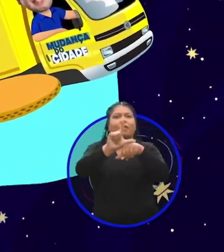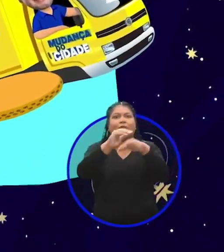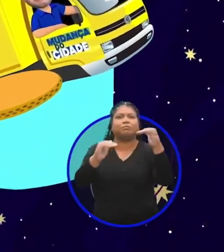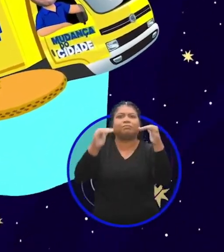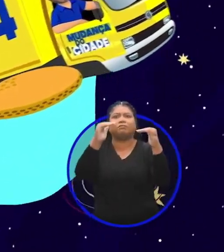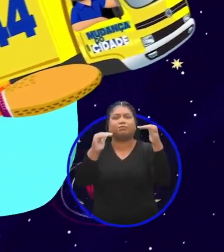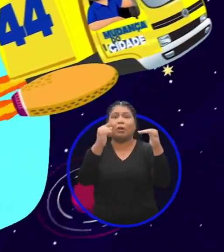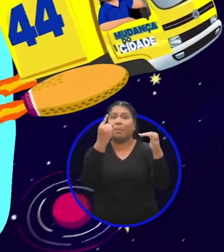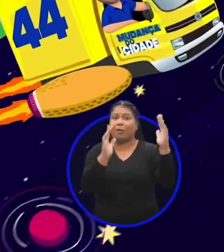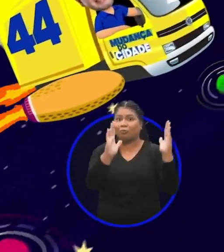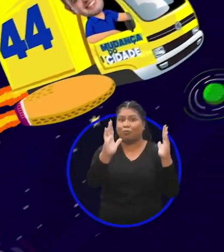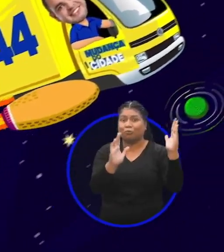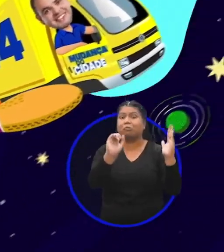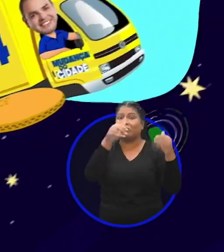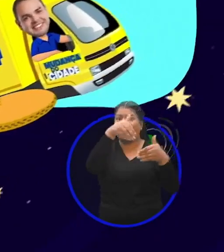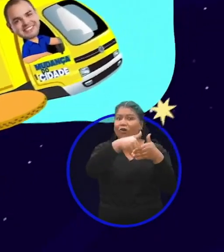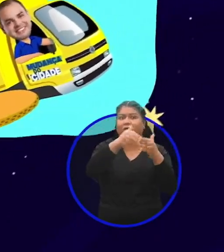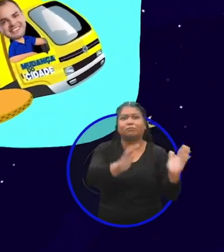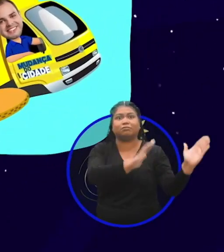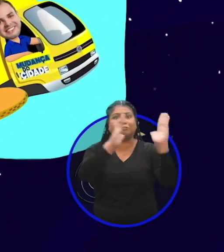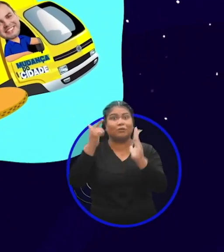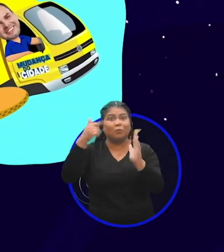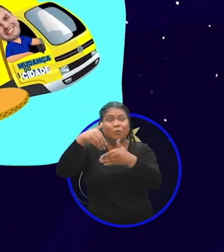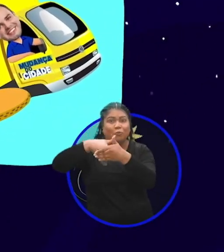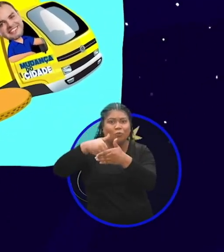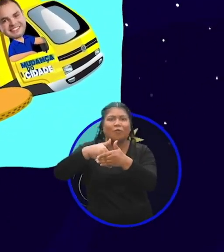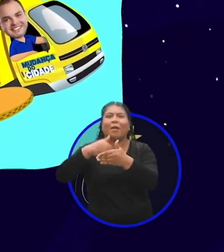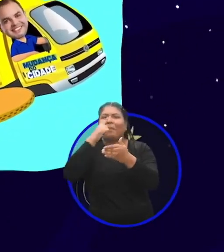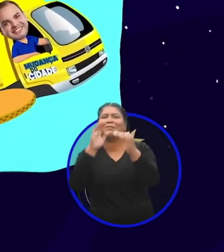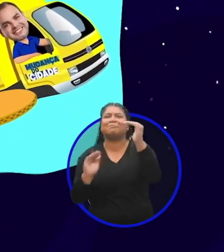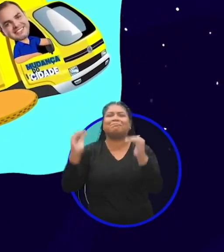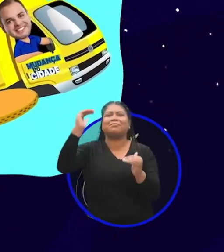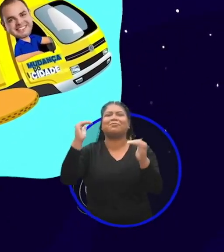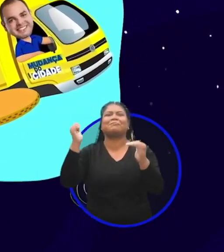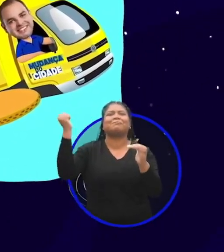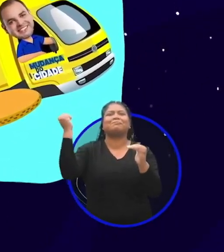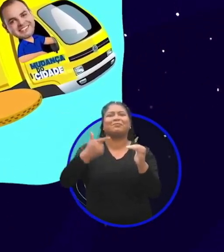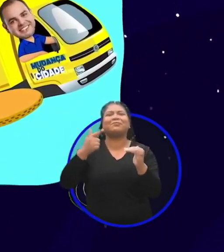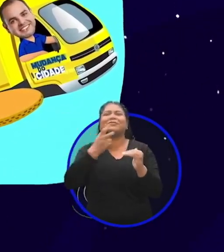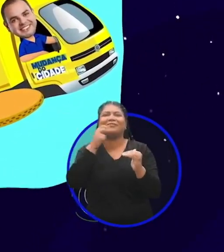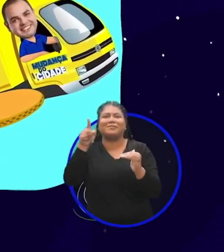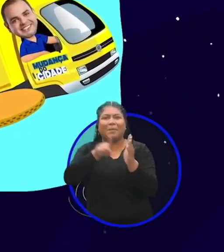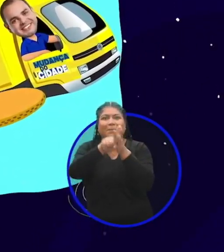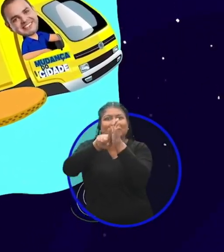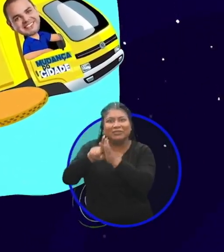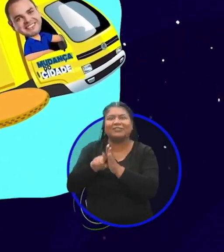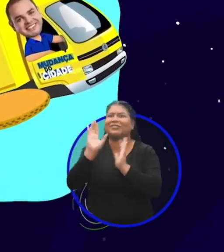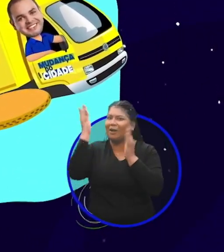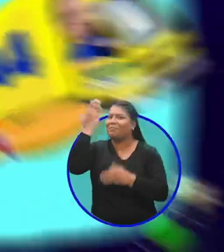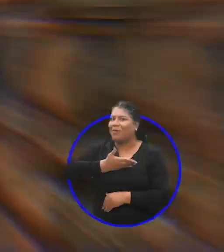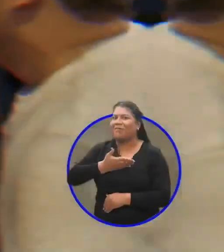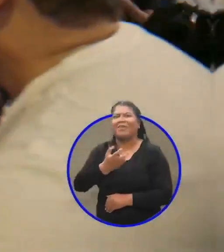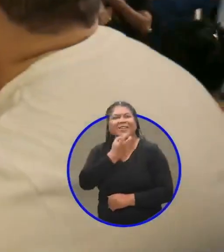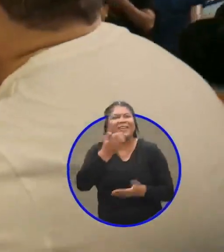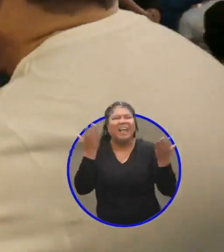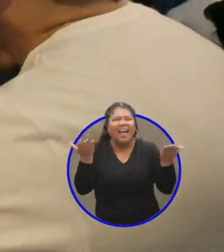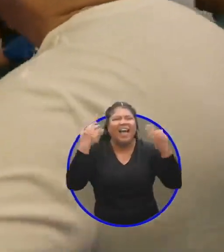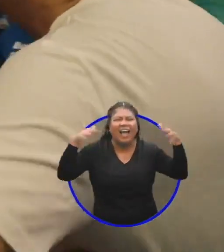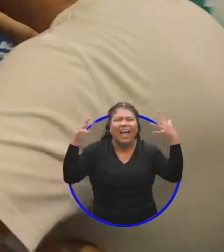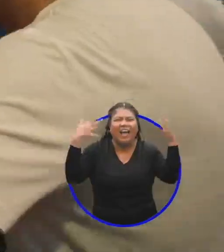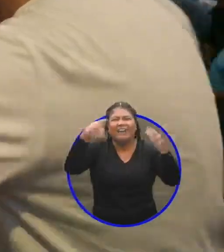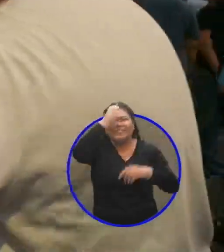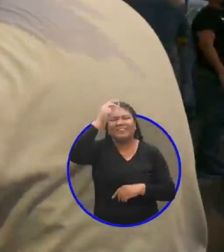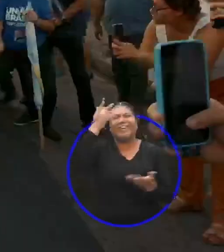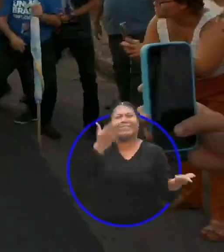liderança do primeiro turno. E na simulação do segundo turno, dá Cidade em primeiro, segundo pesquisa Exame Futura. Roberto